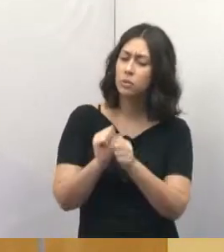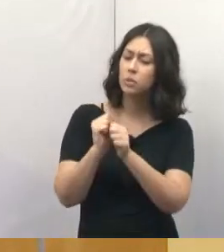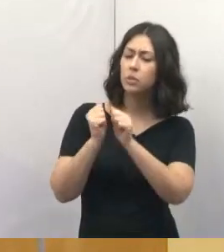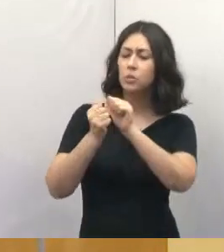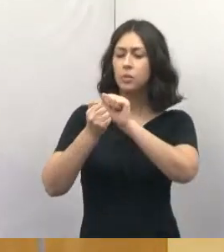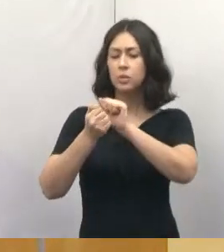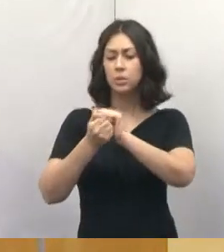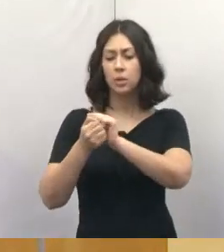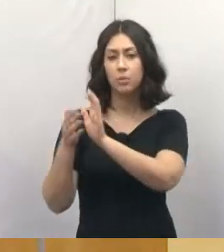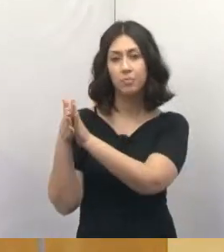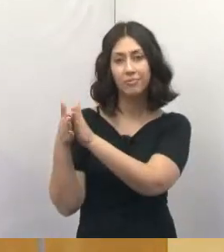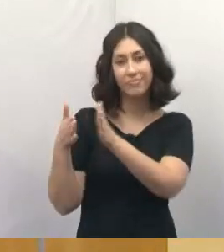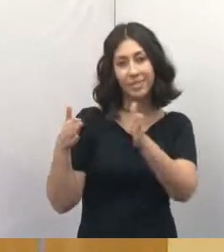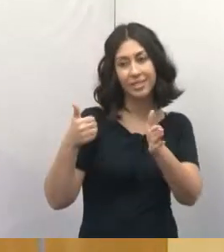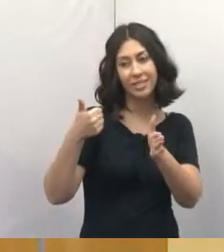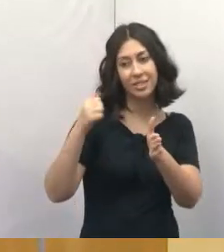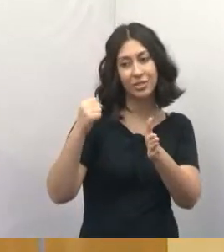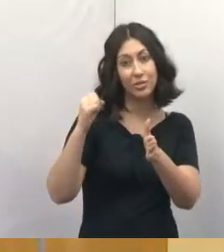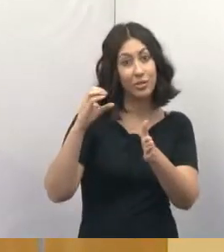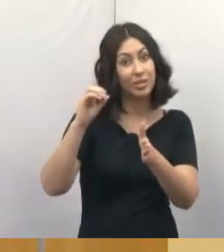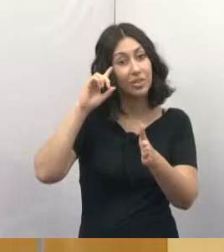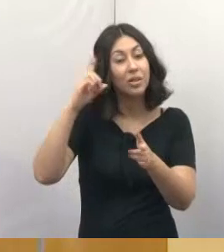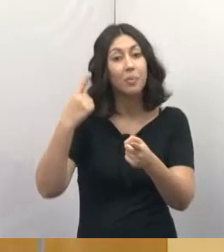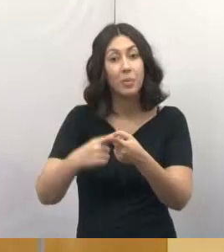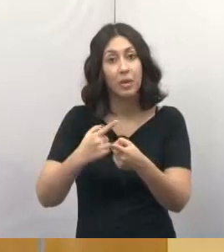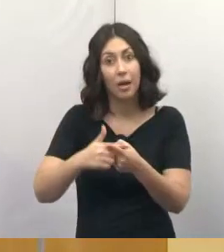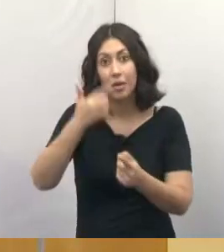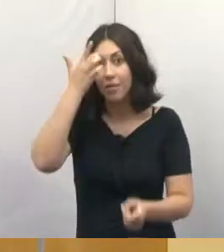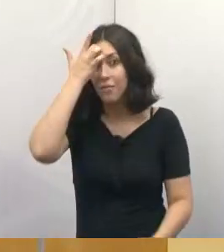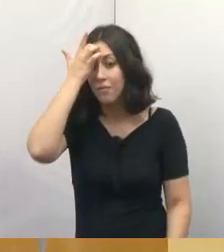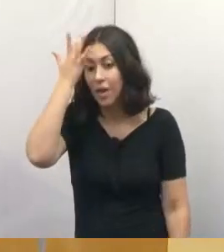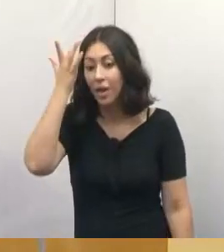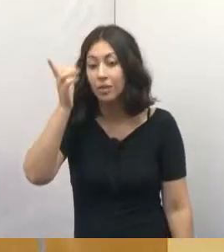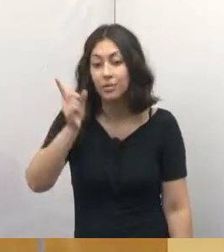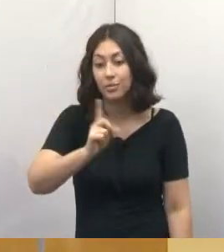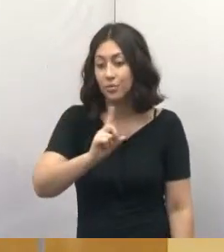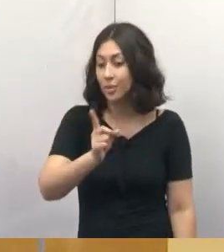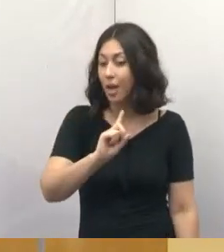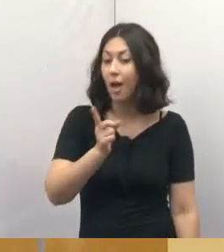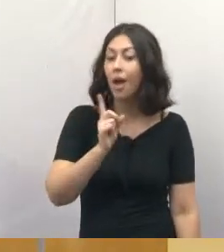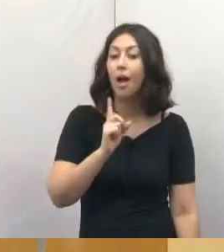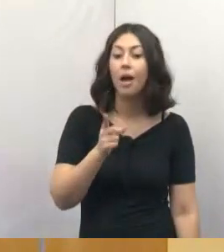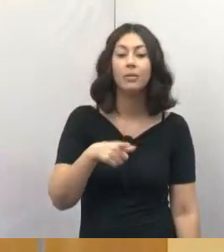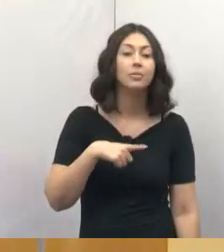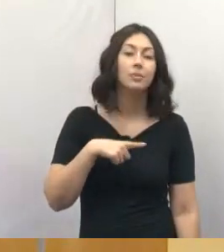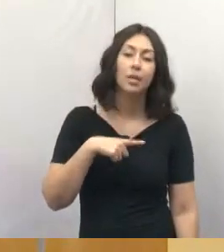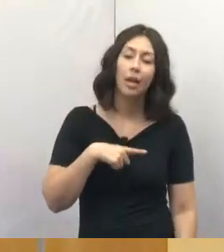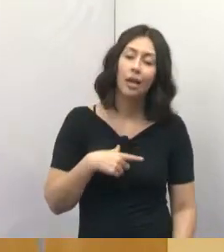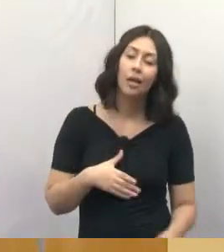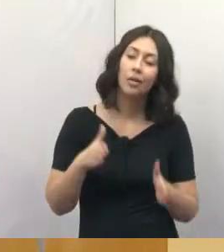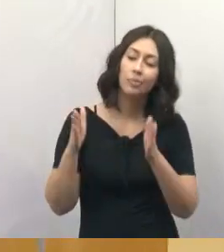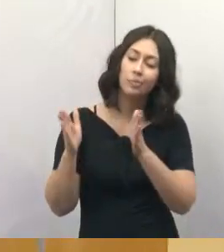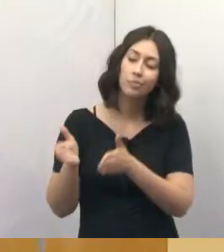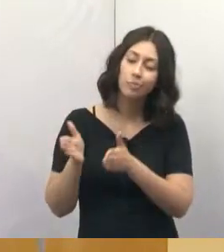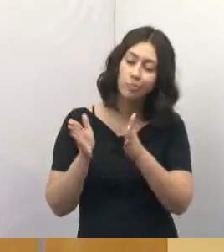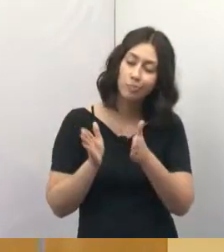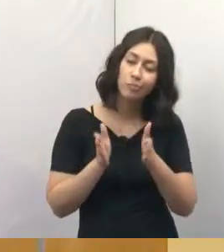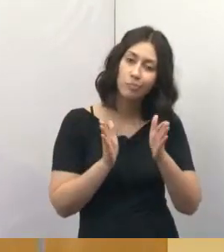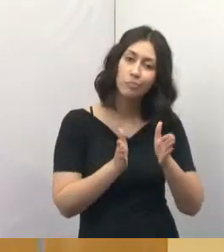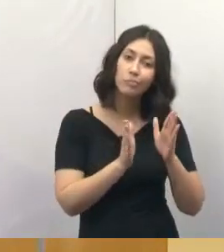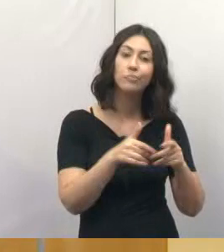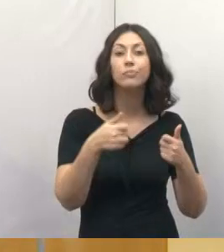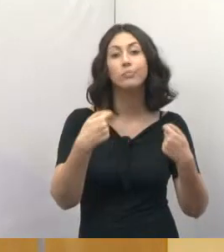adequação em 180 dias, porque não é fácil. Existe todo um procedimento que deve ser